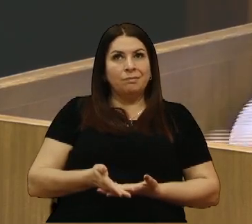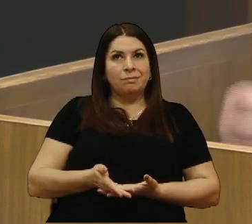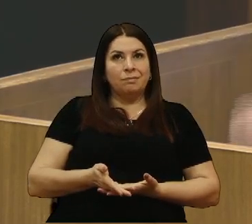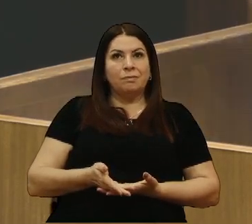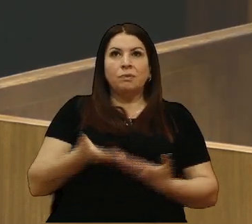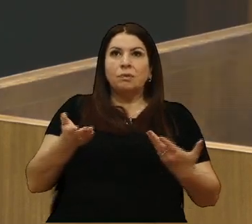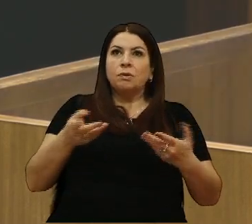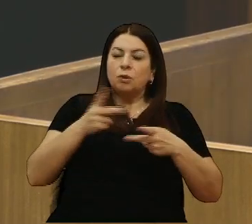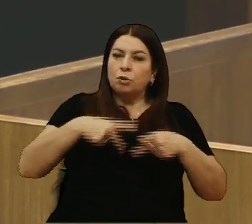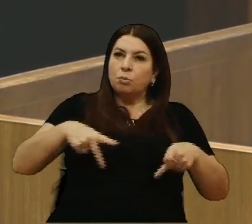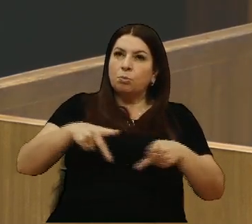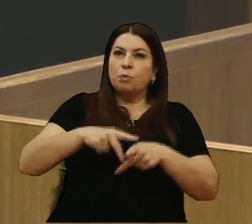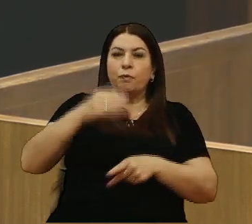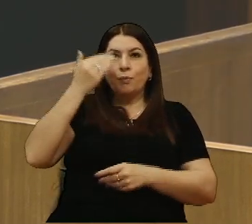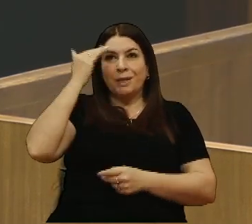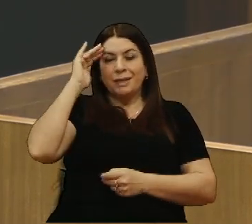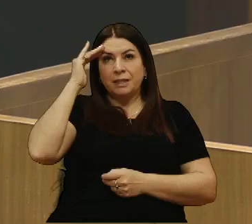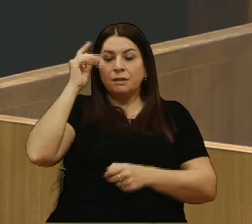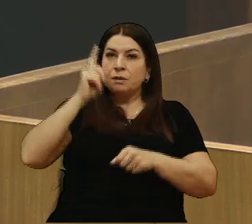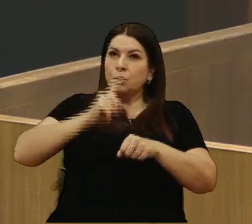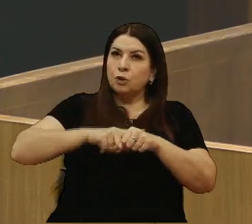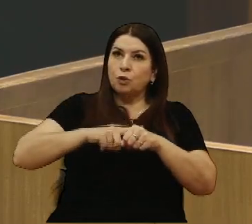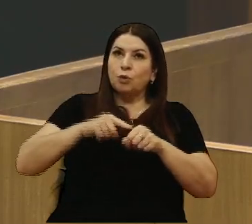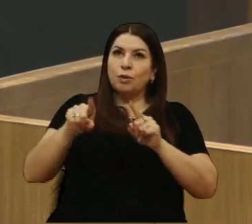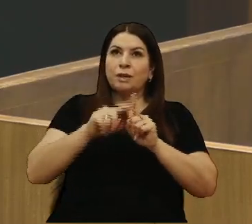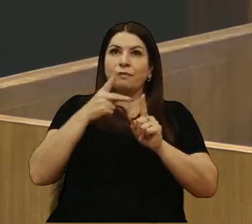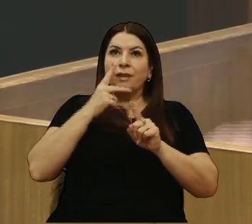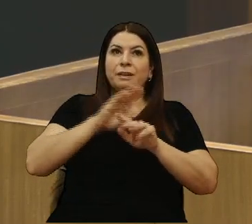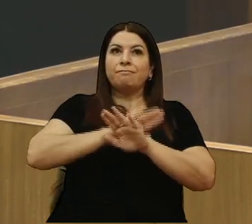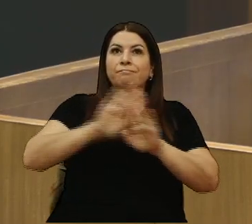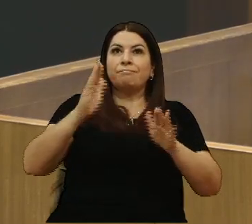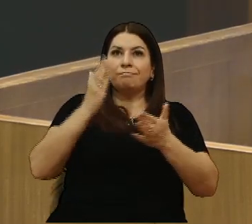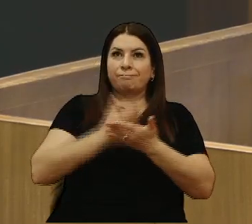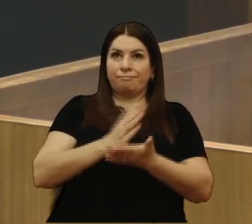E que o povo entenda que está na hora de nós dizer basta.